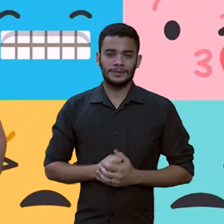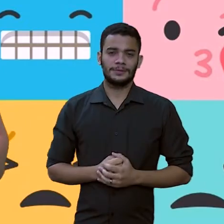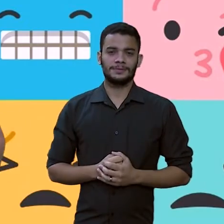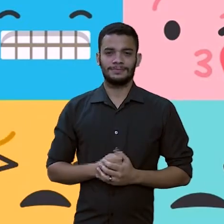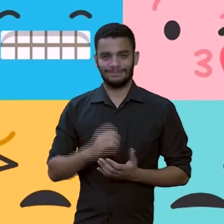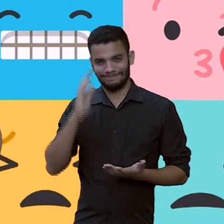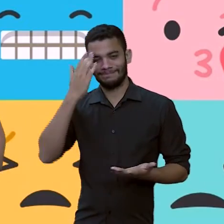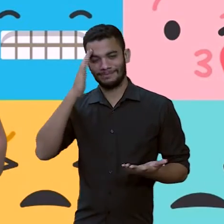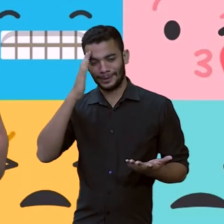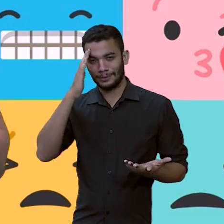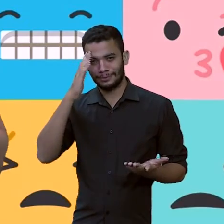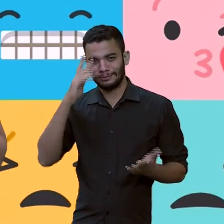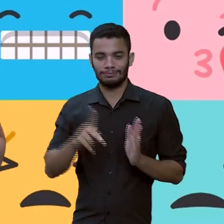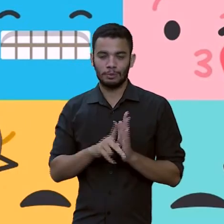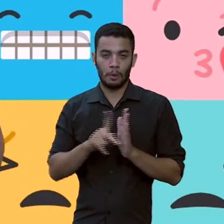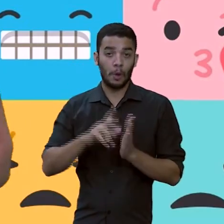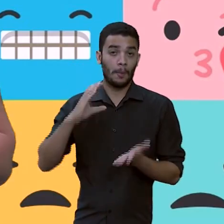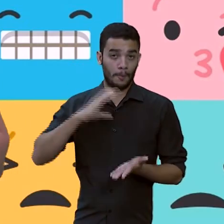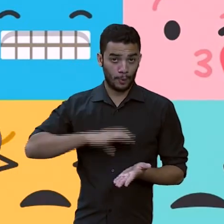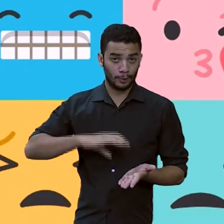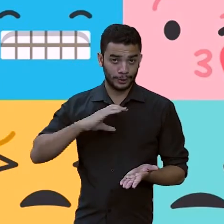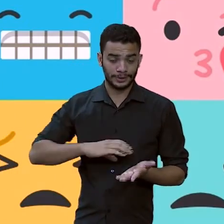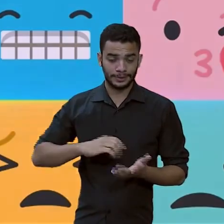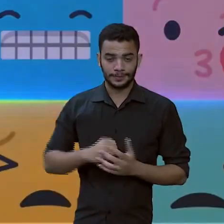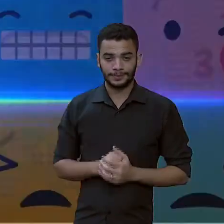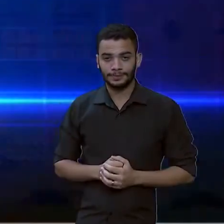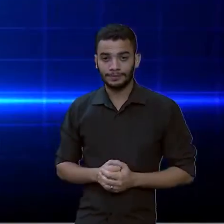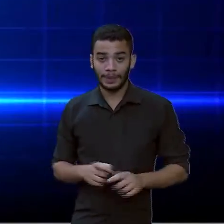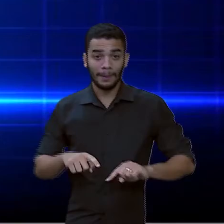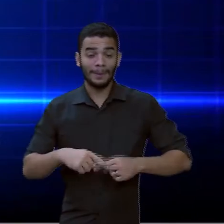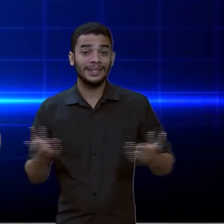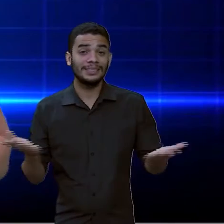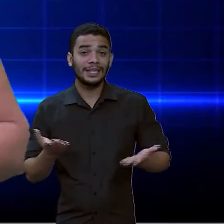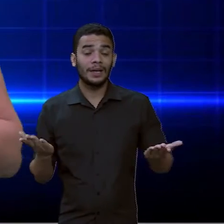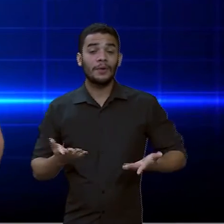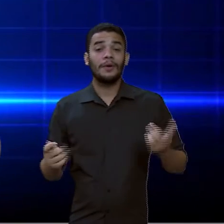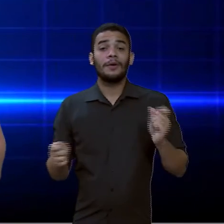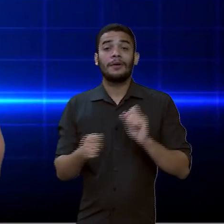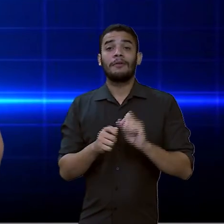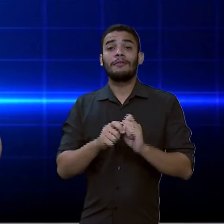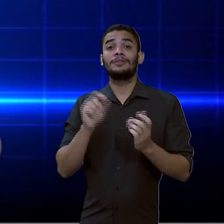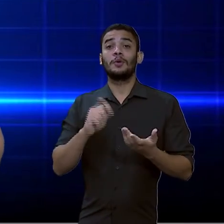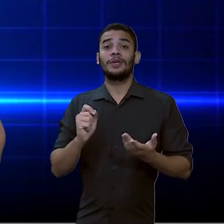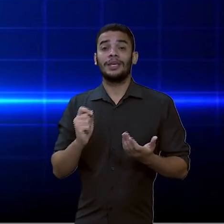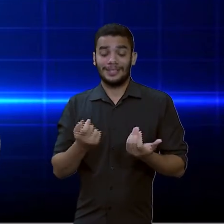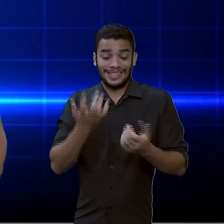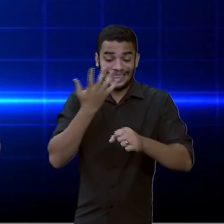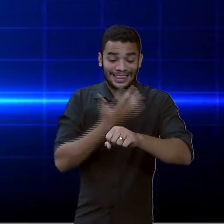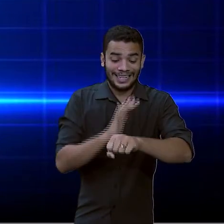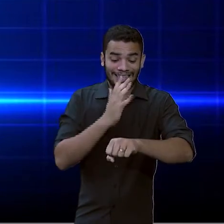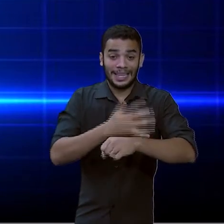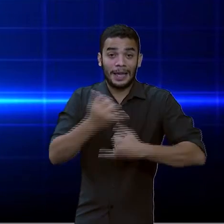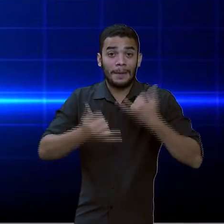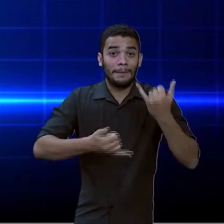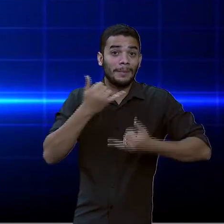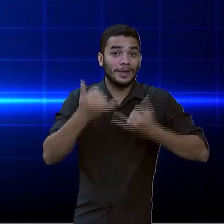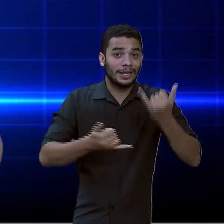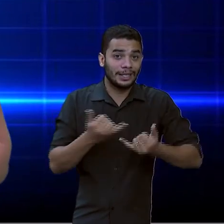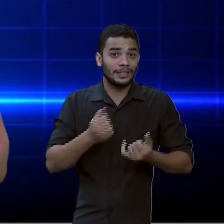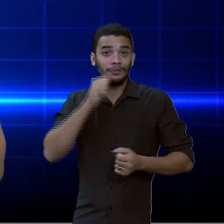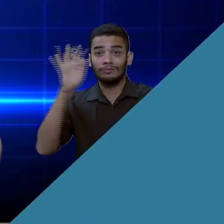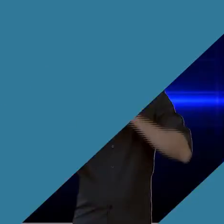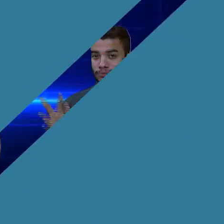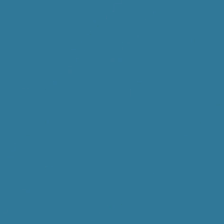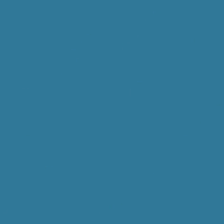Bem, agora, para facilitar, nós vamos praticar com um game. Bora treinar as interjeições. Vem comigo,